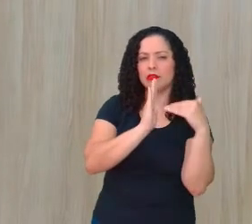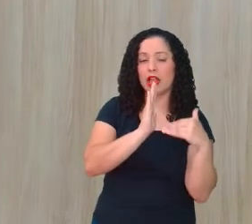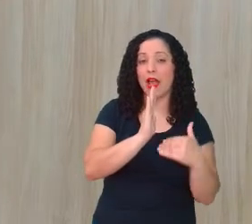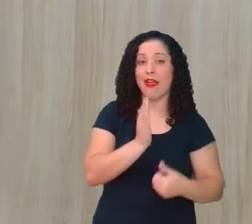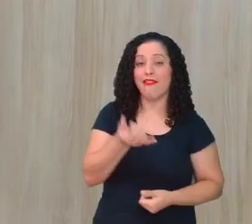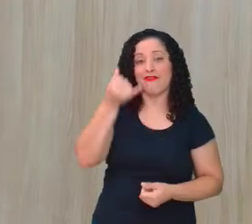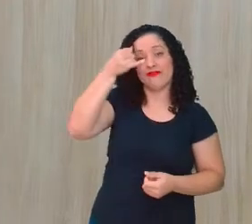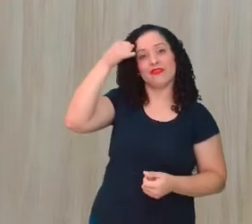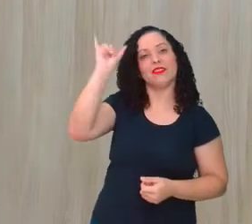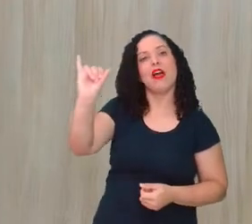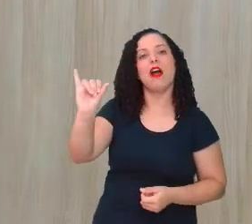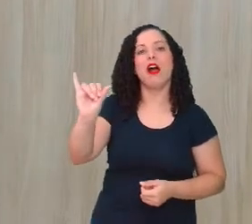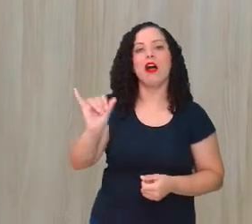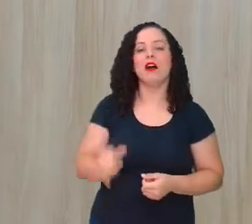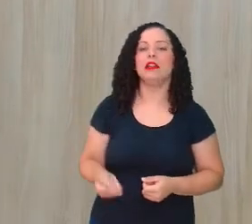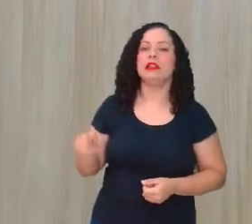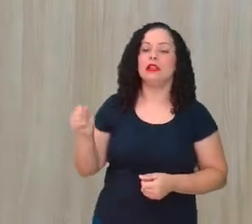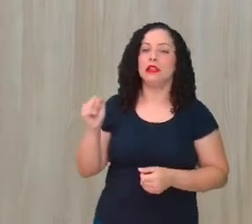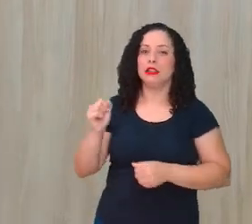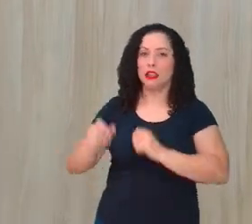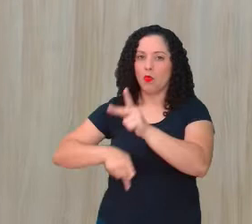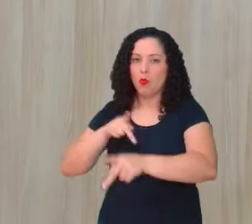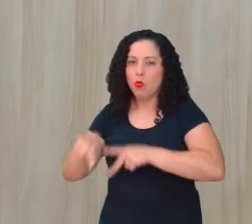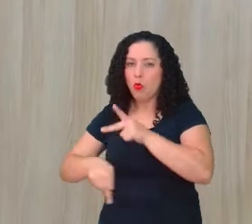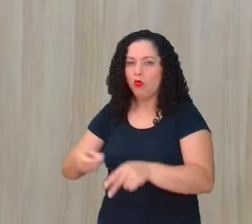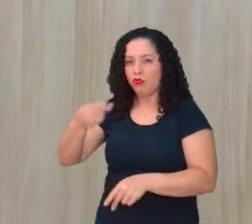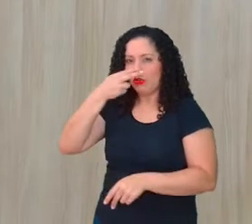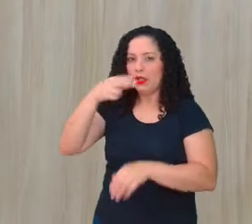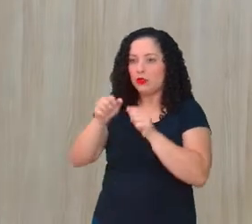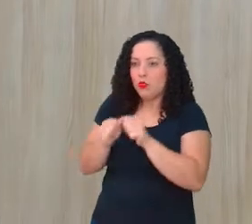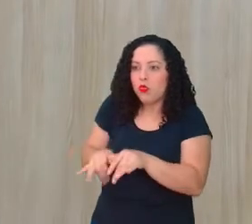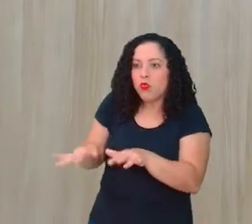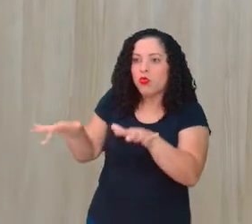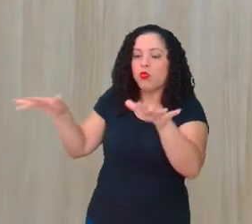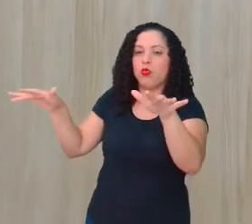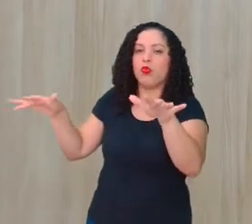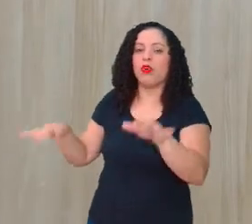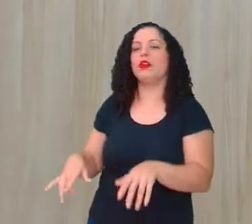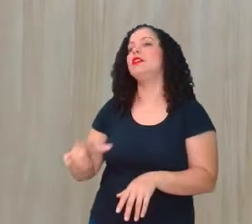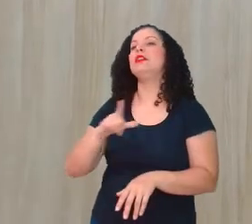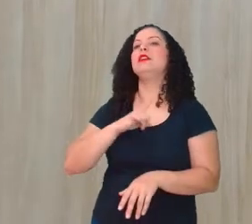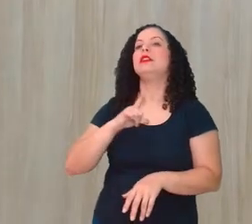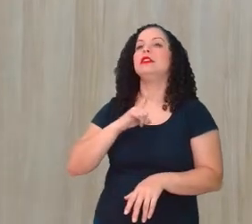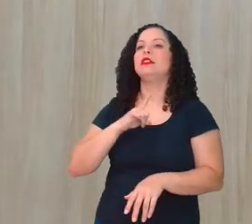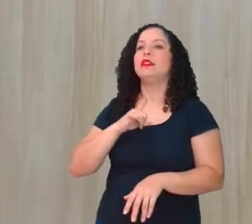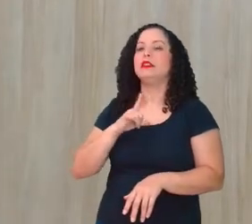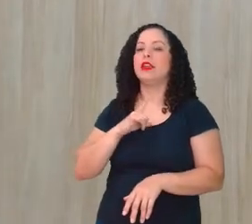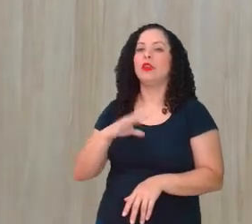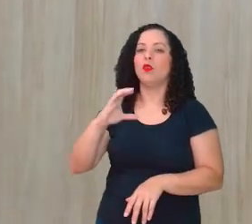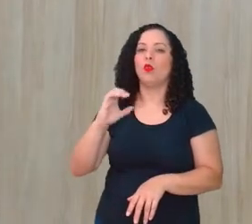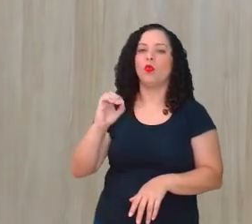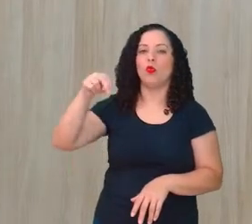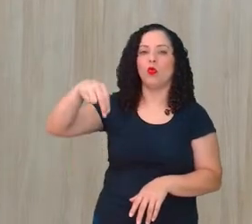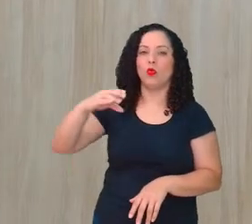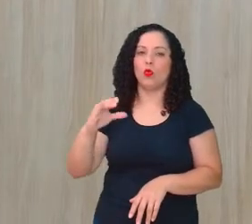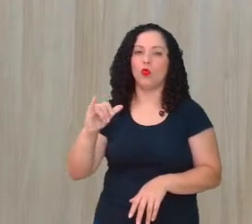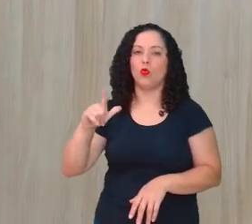na Europa, principalmente a partir do Concílio de Trento, né, que veio de 1545